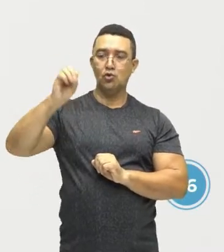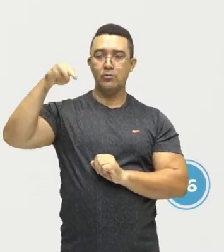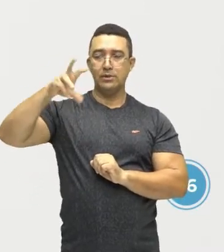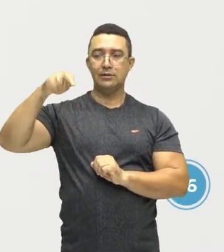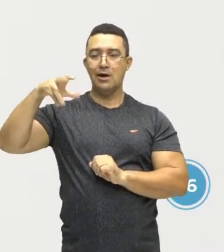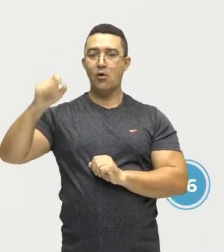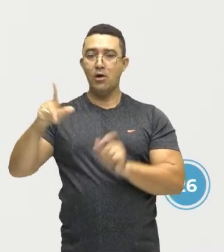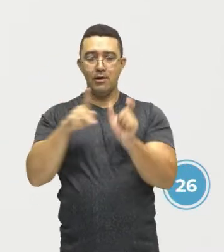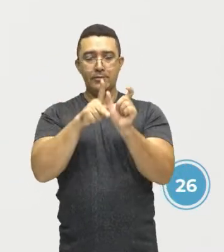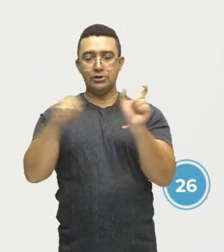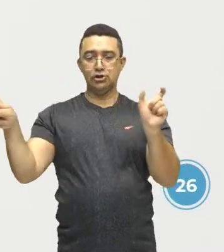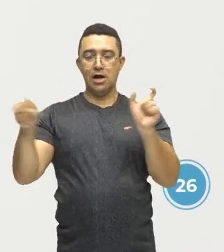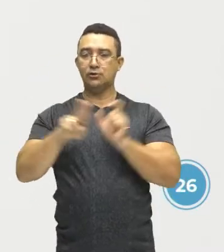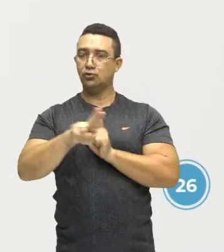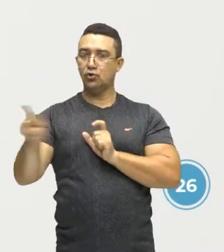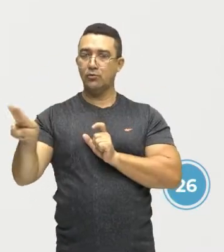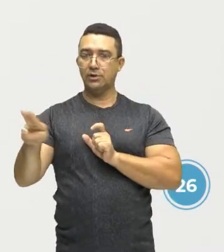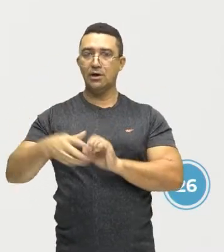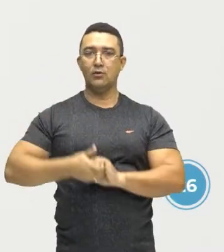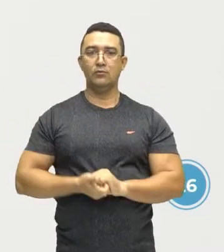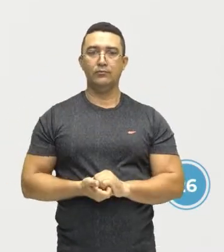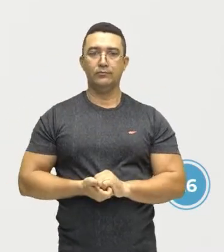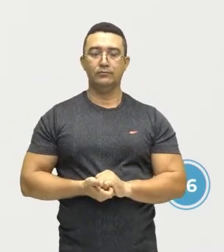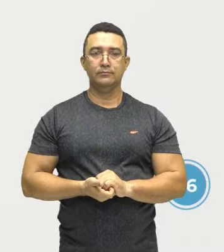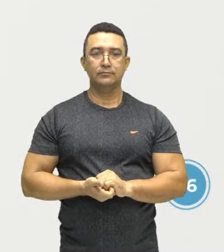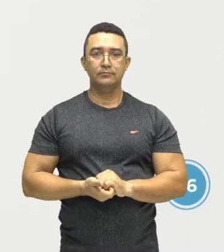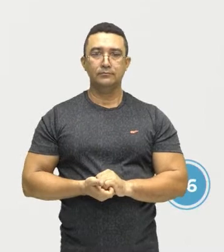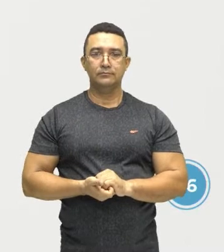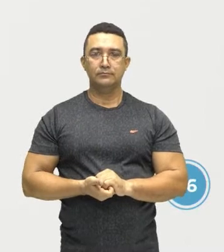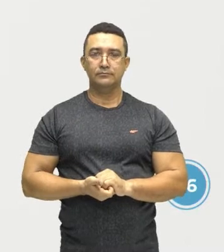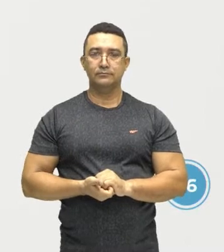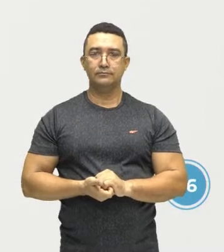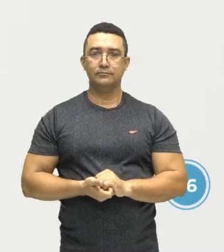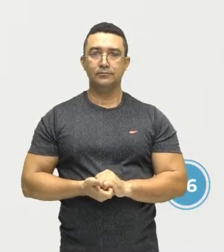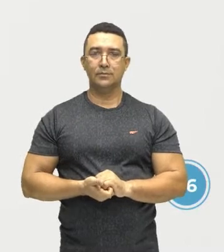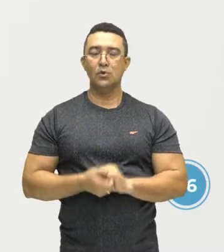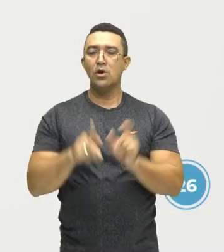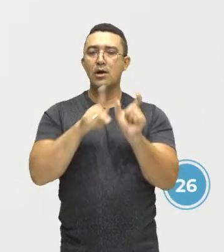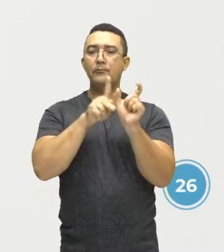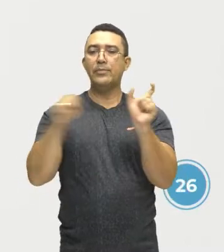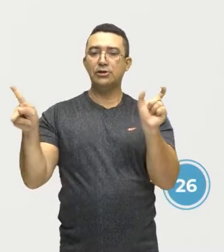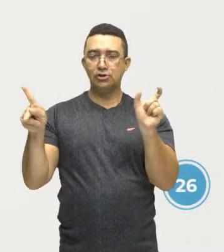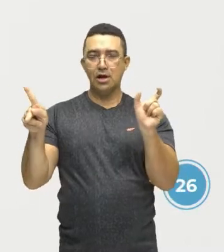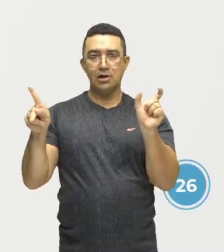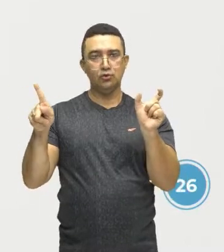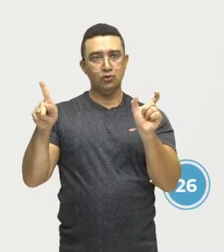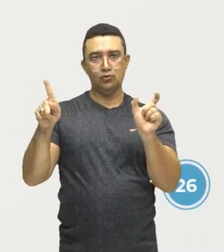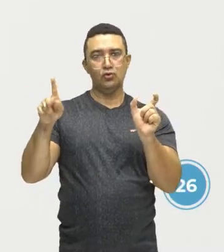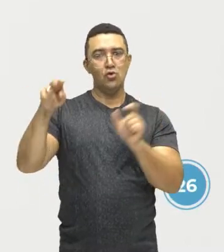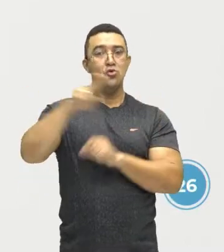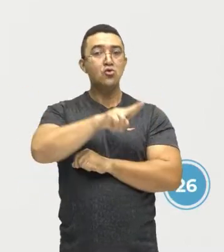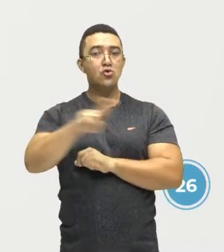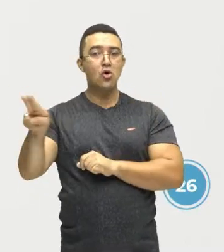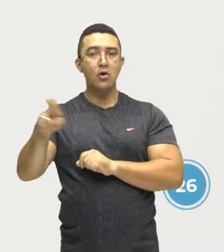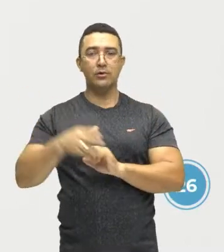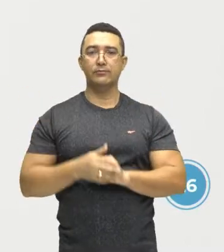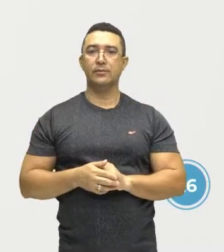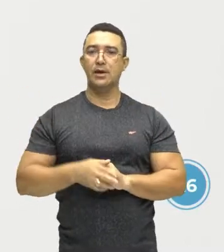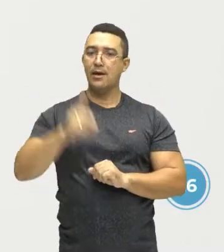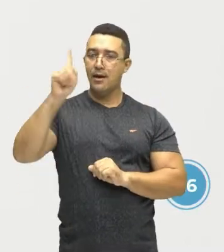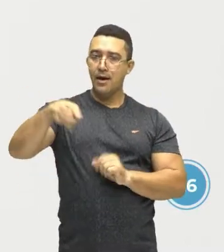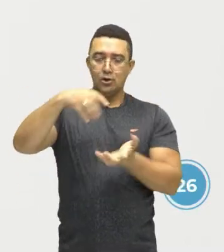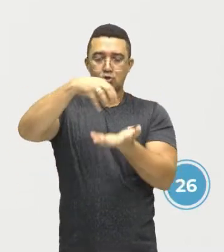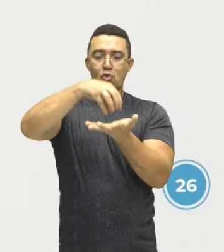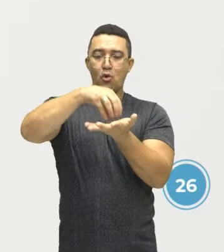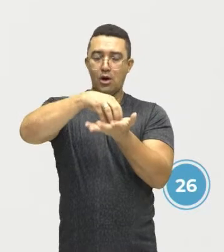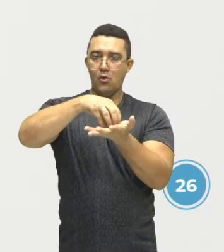nominal, professor. Predicado nominal. Temos o predicado nominal, olha só. Predicado nominal, que é o predicado cujo núcleo